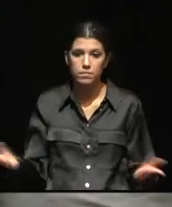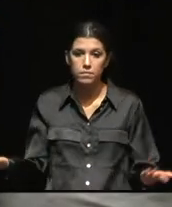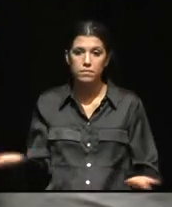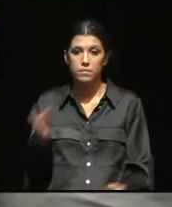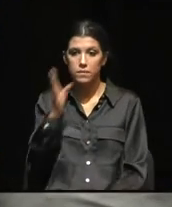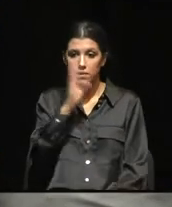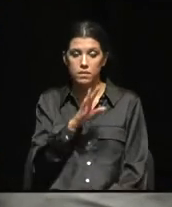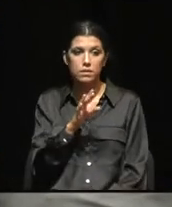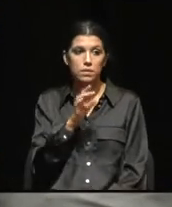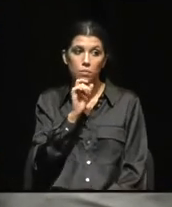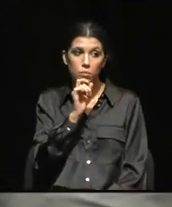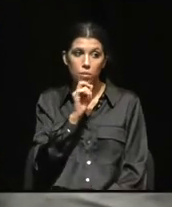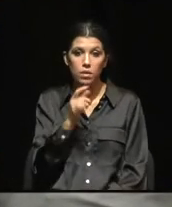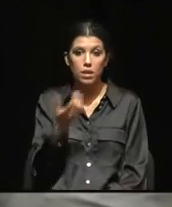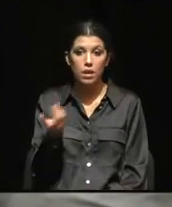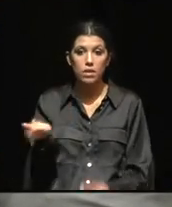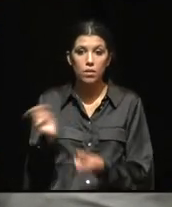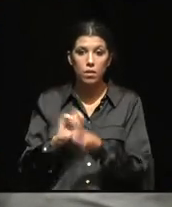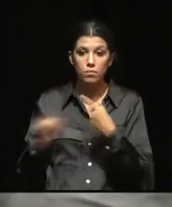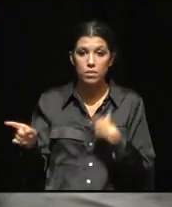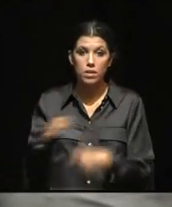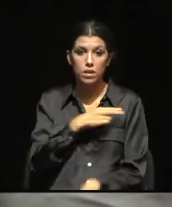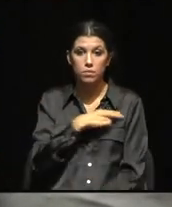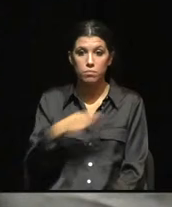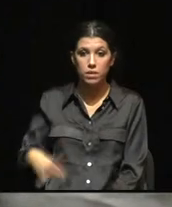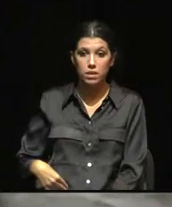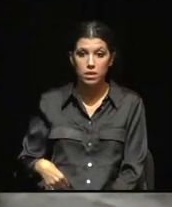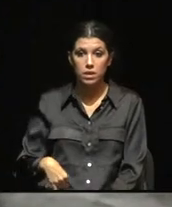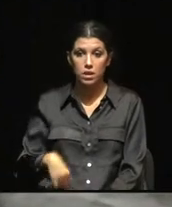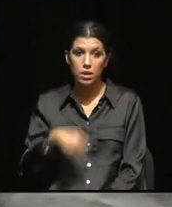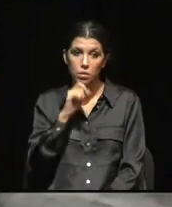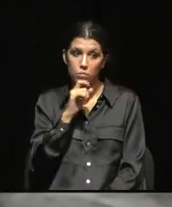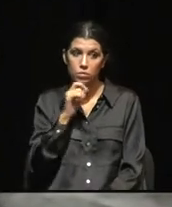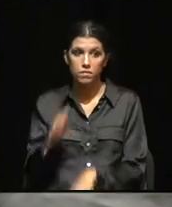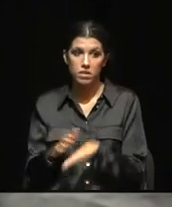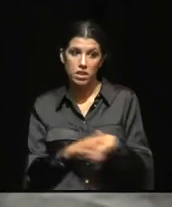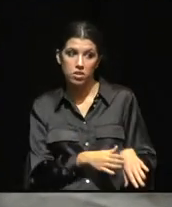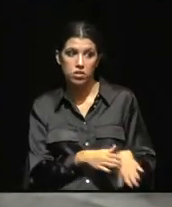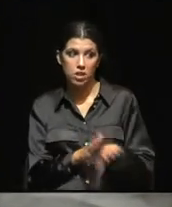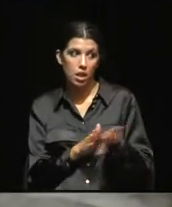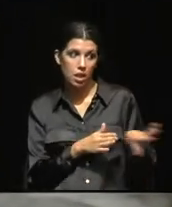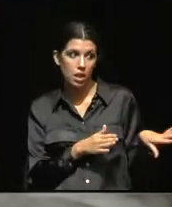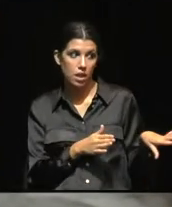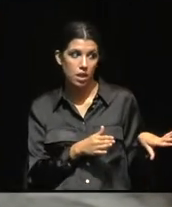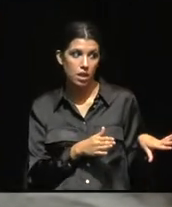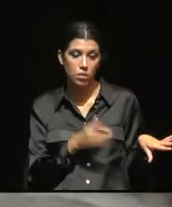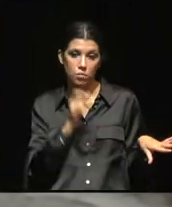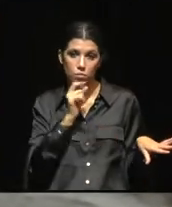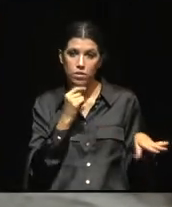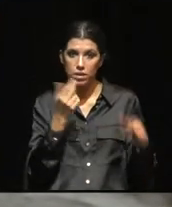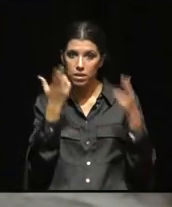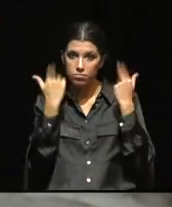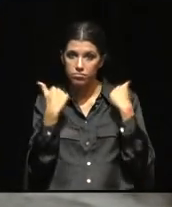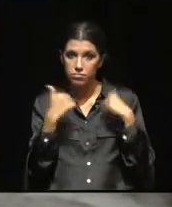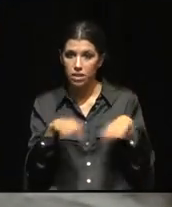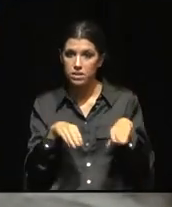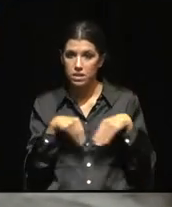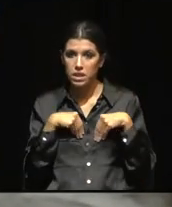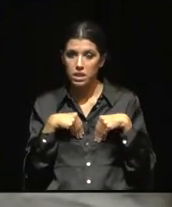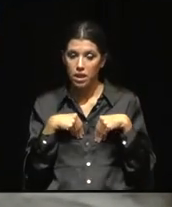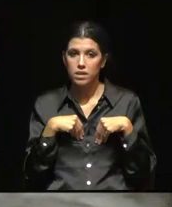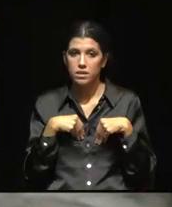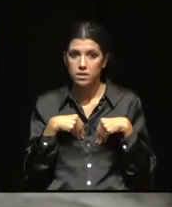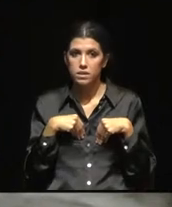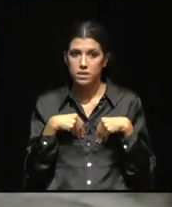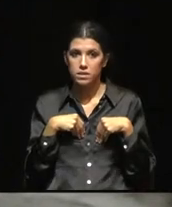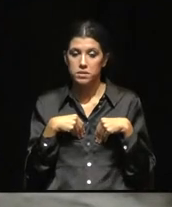talvez pudesse mandar para o governo do pequinho ou coisa assim talvez aí a esquerda desse lado e e talvez fosse mais fosse mais